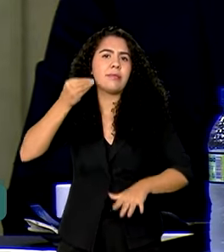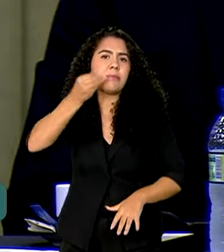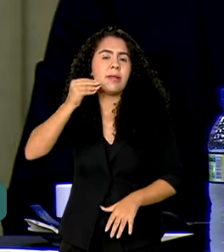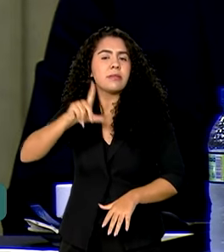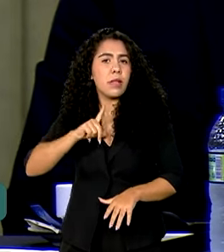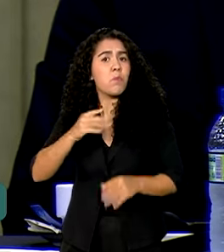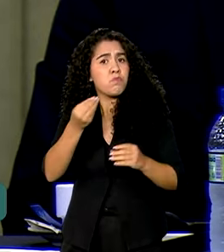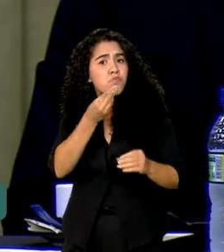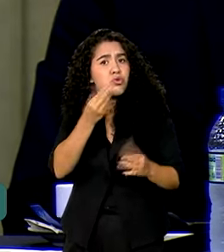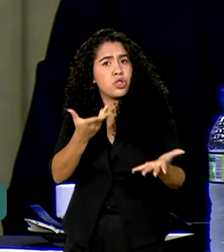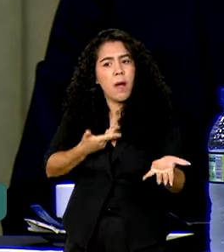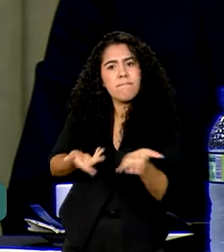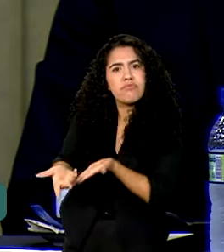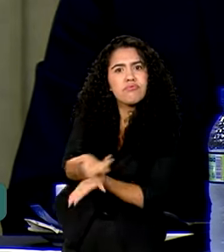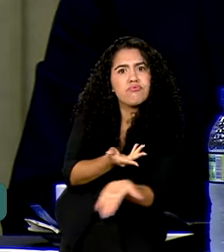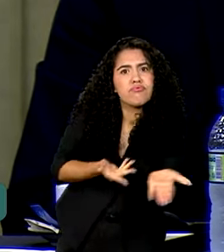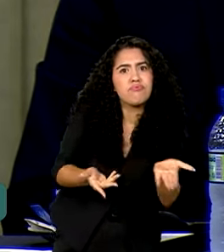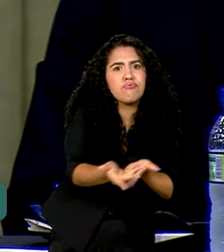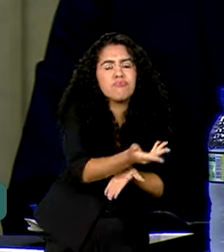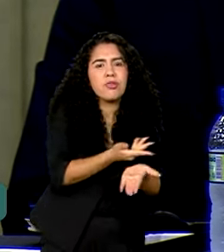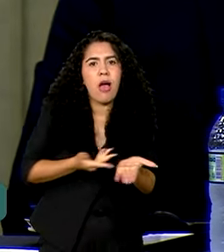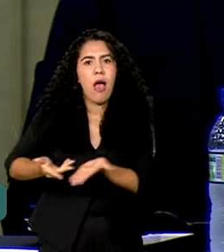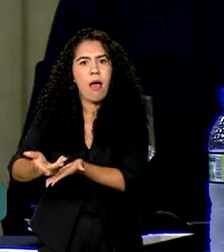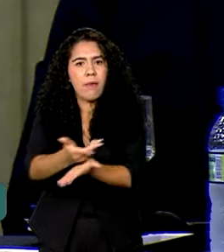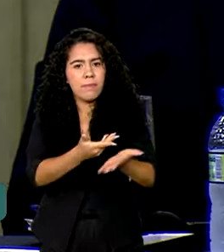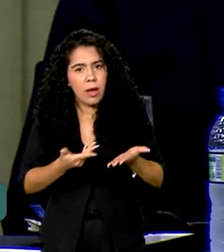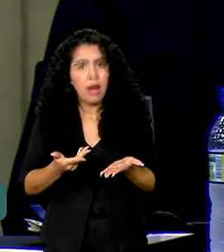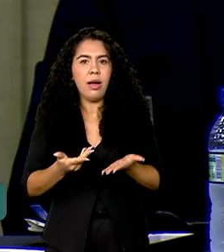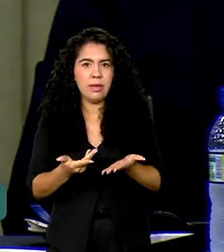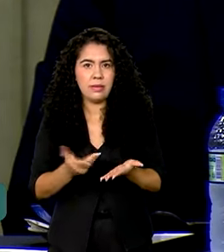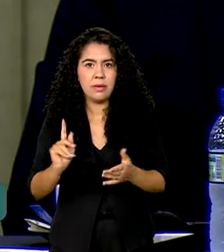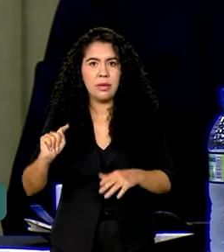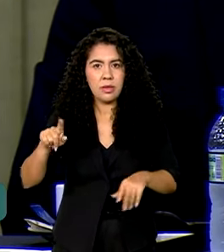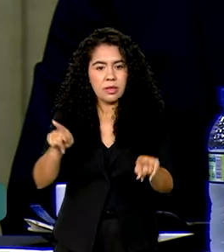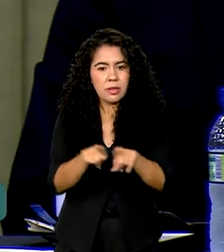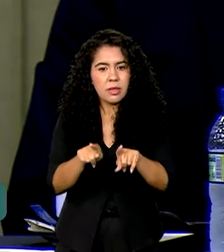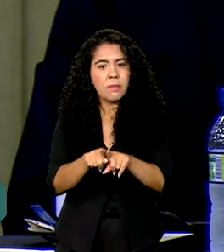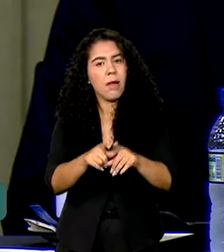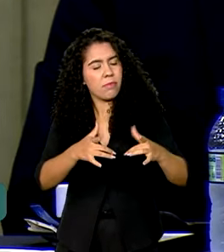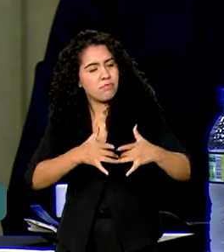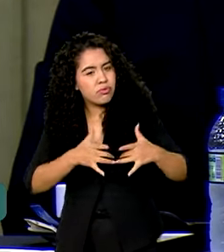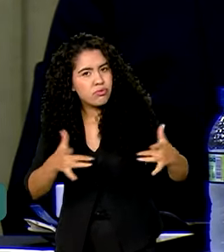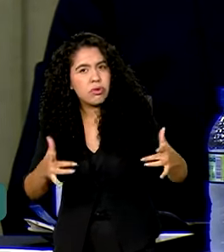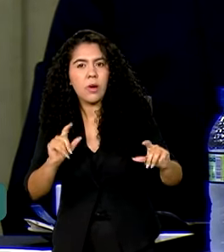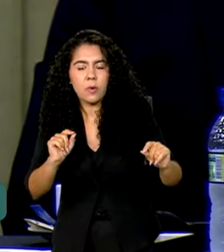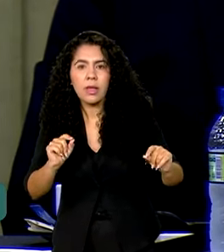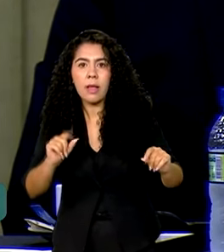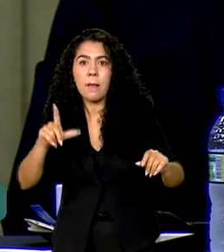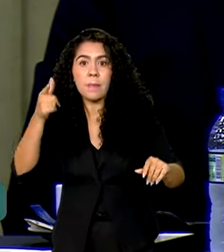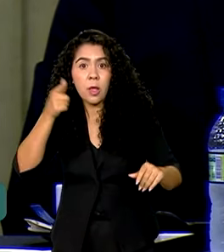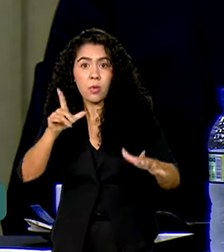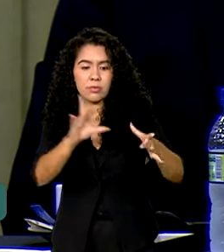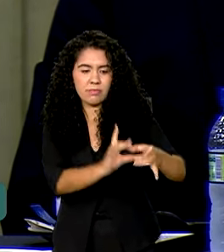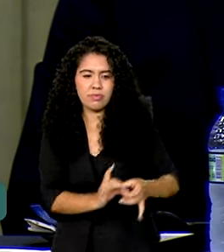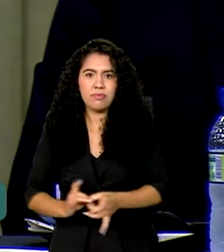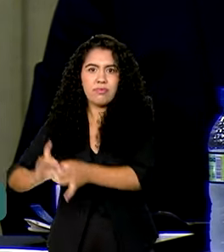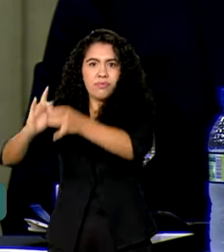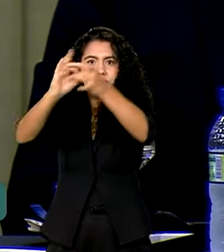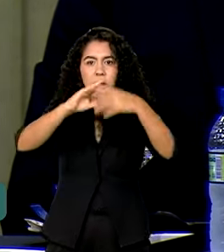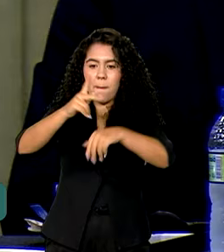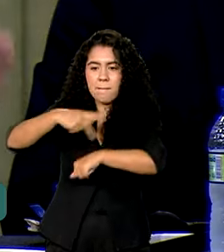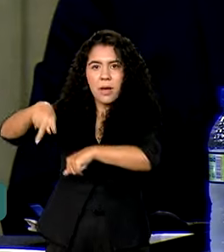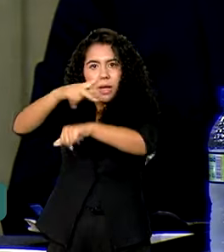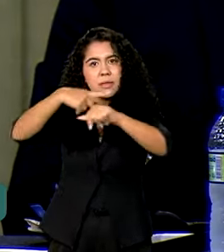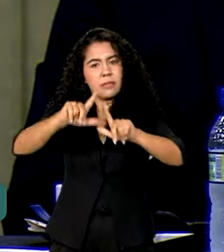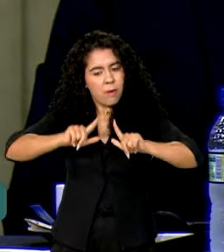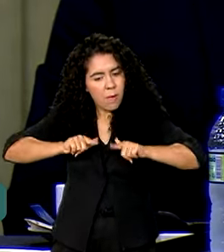trocarmos experiência para que a gente possa, além de todo o aspecto de solidariedade, dentro da Aliança Global contra a Fome e